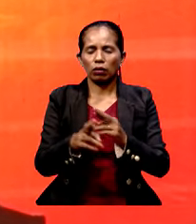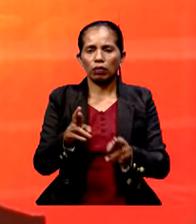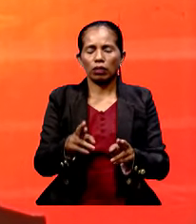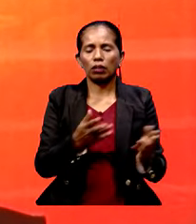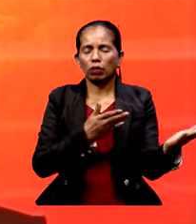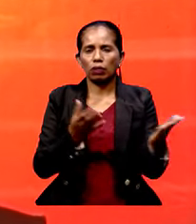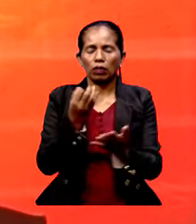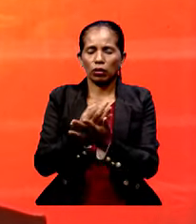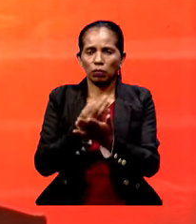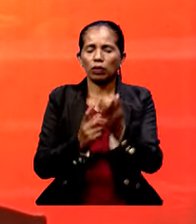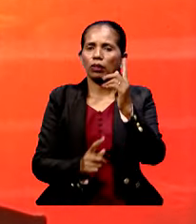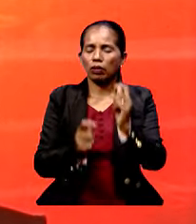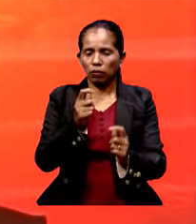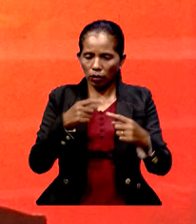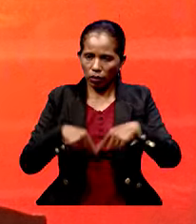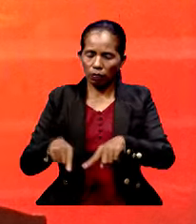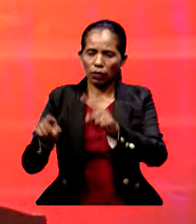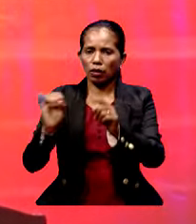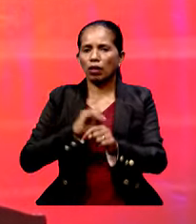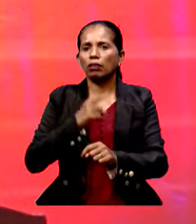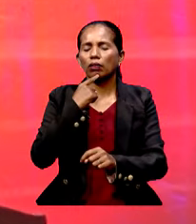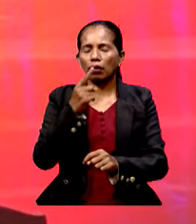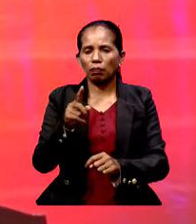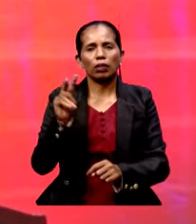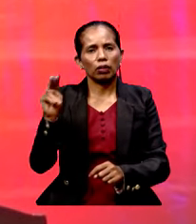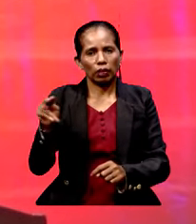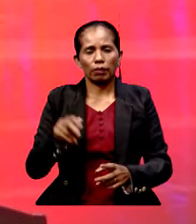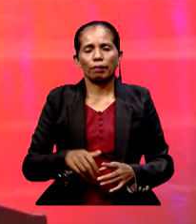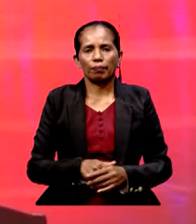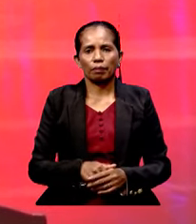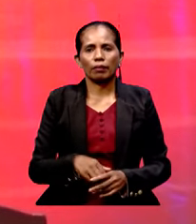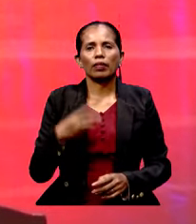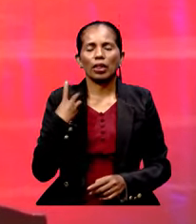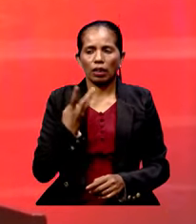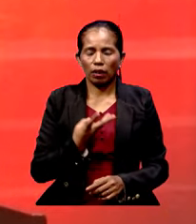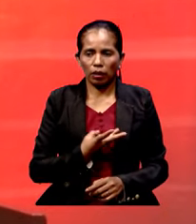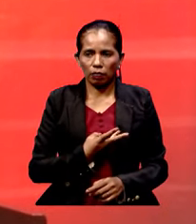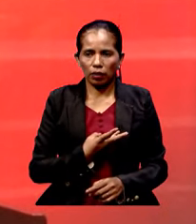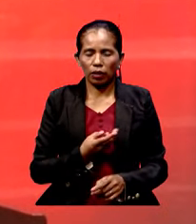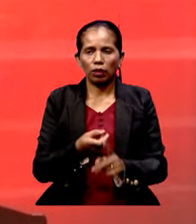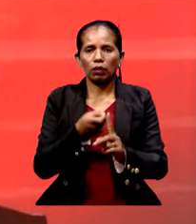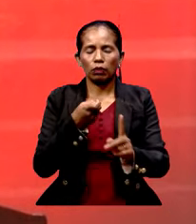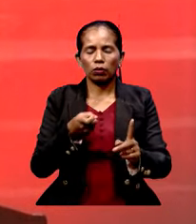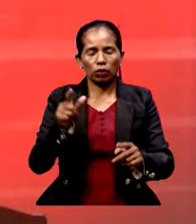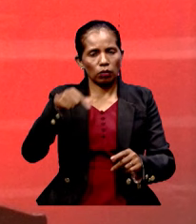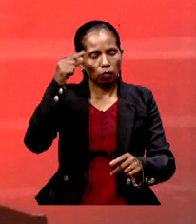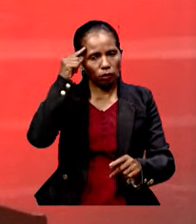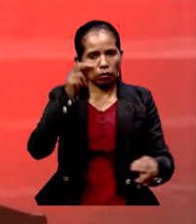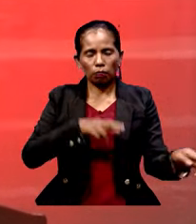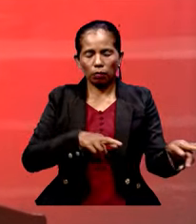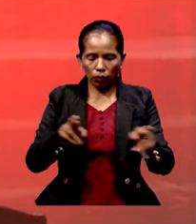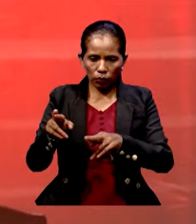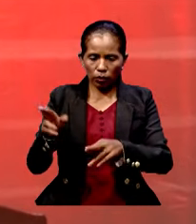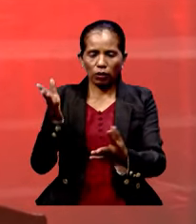de Niambá, ao Demba Nia, a mim, o seu governo pronto a debaixo do cadeia